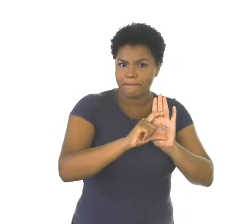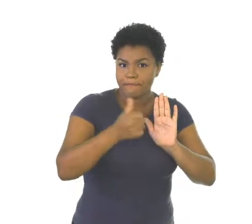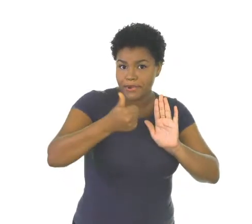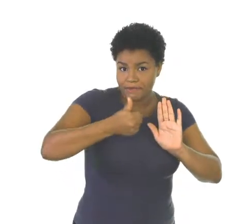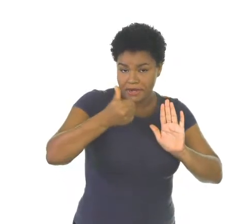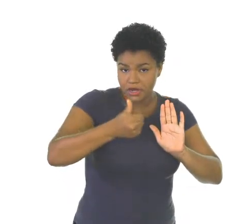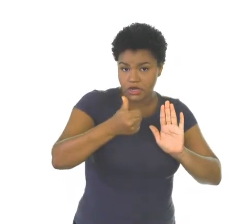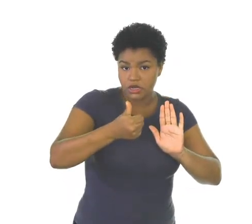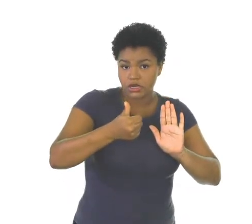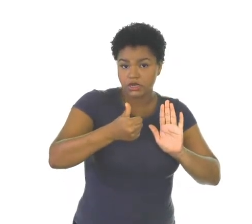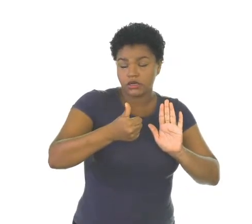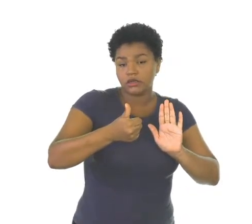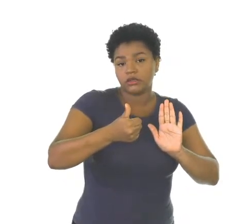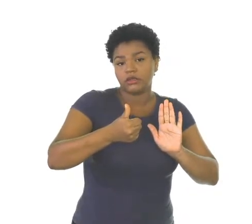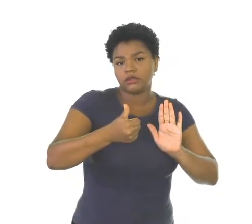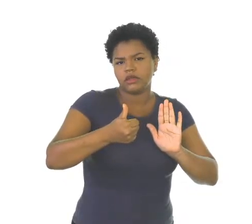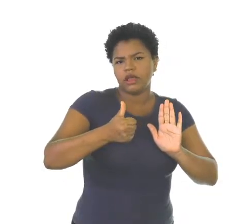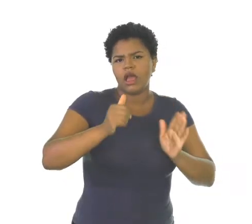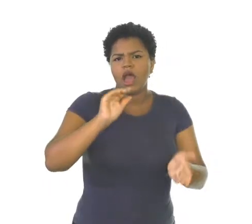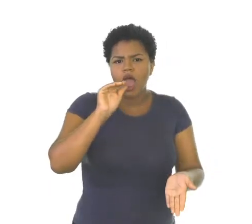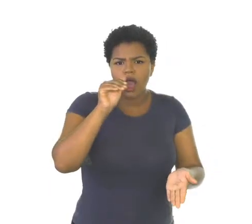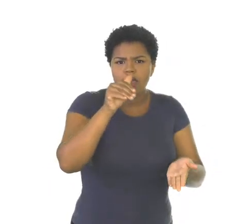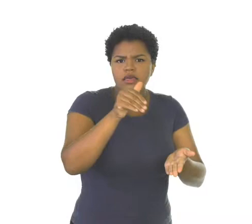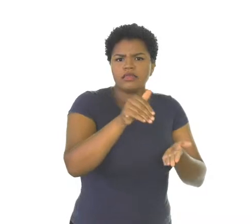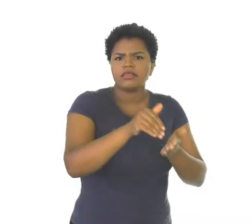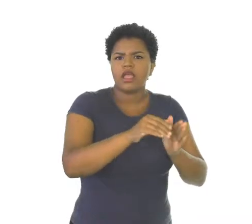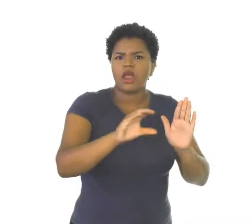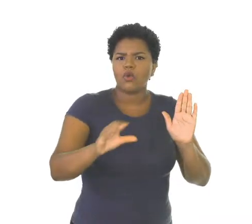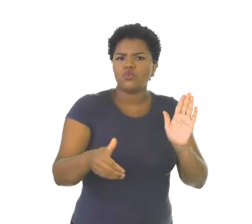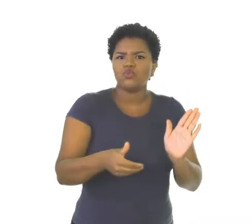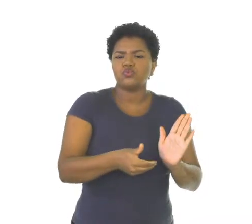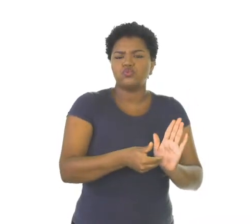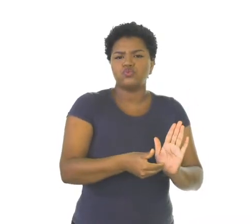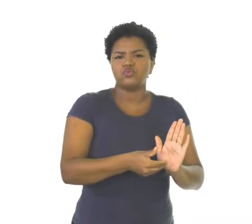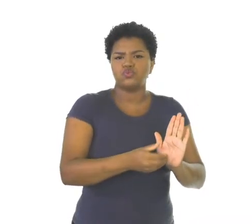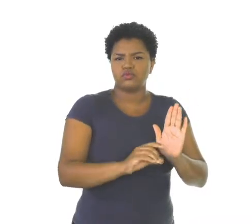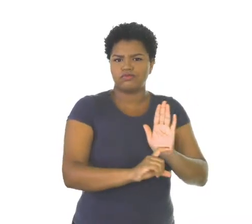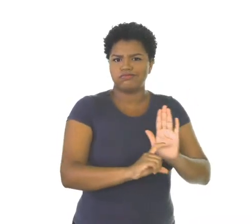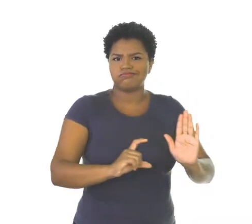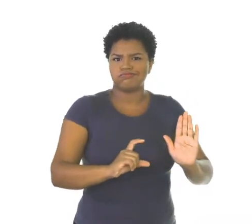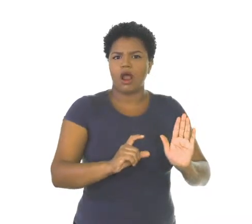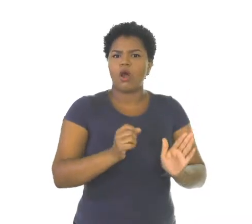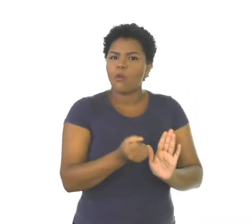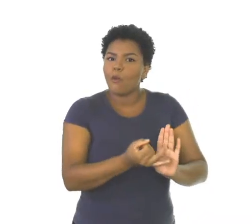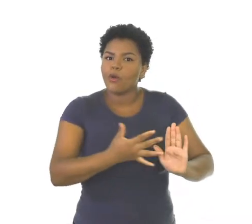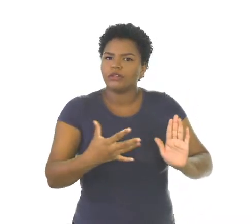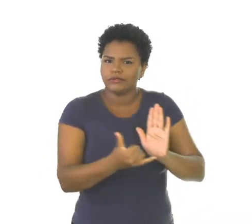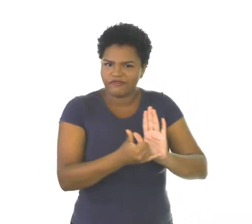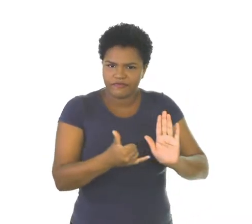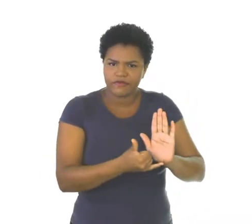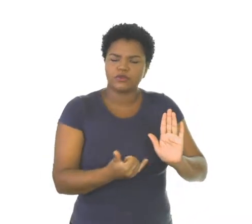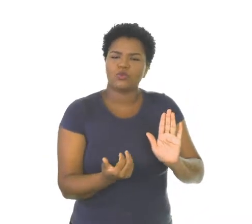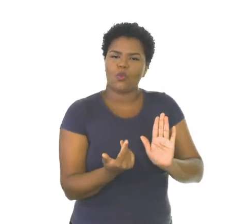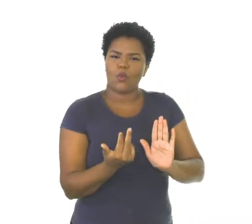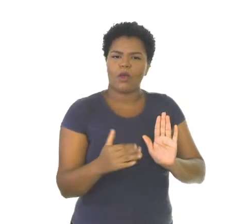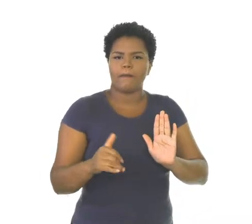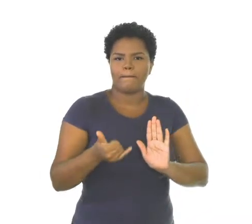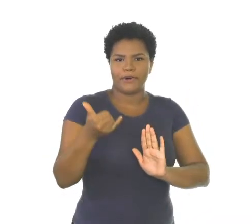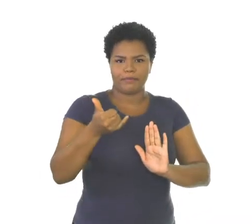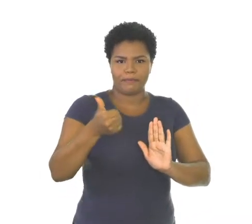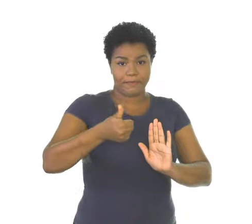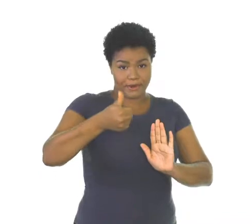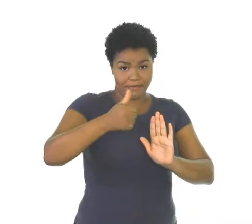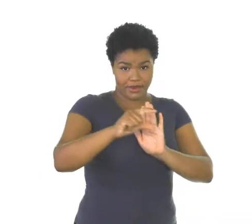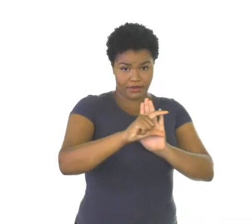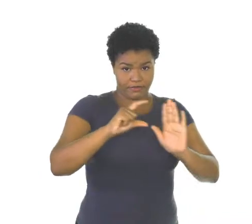estrofe, ele segue até o final com aquela mesma quantidade, de verso, com aquela